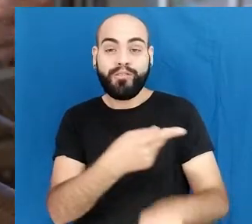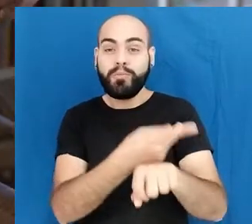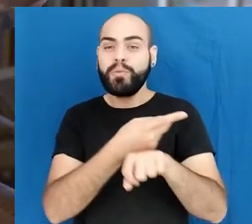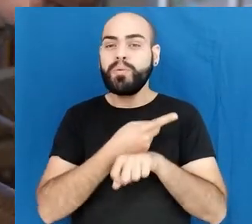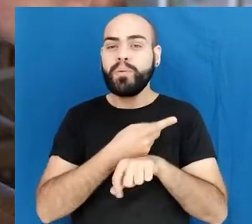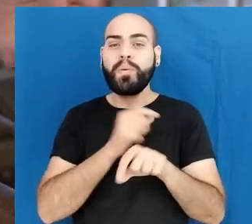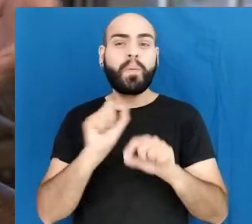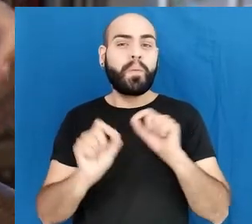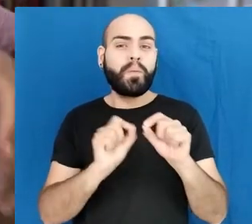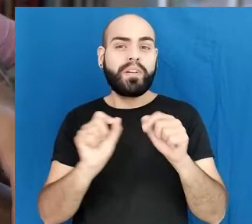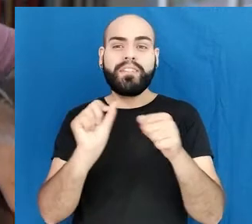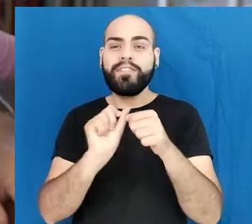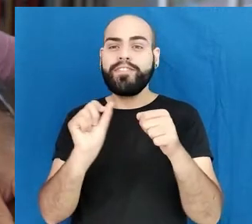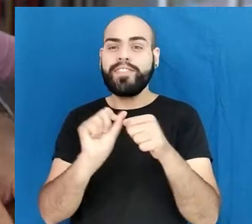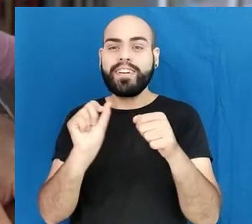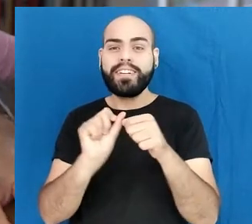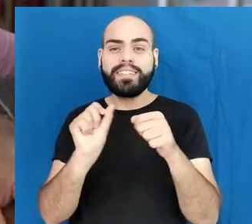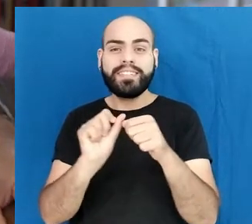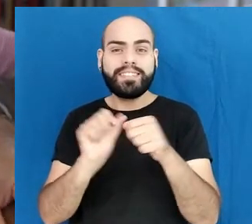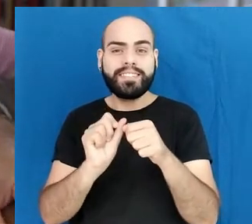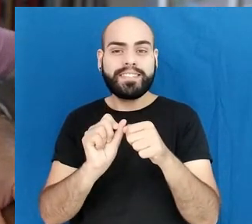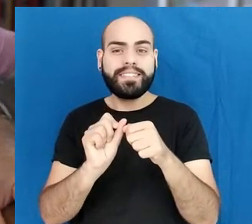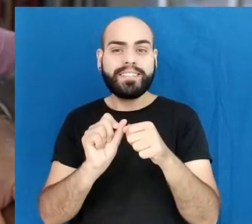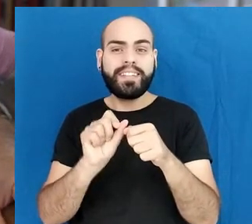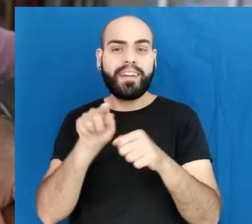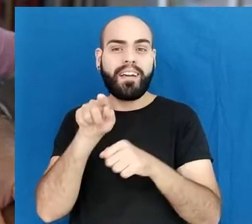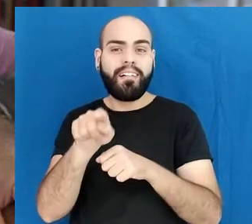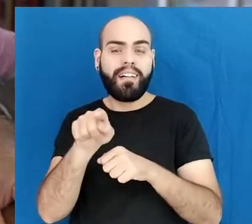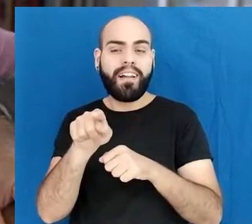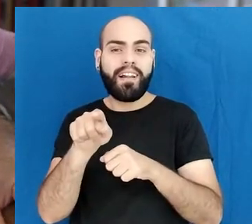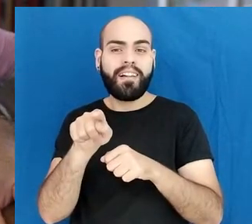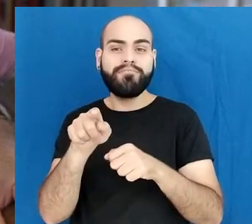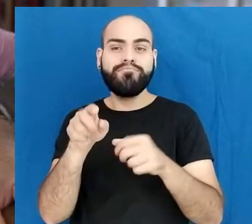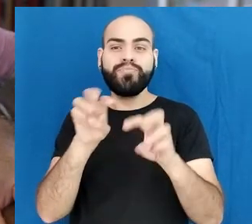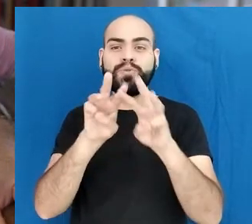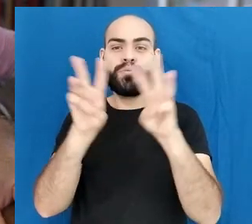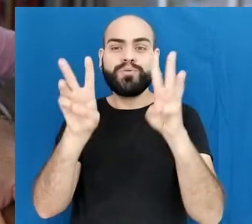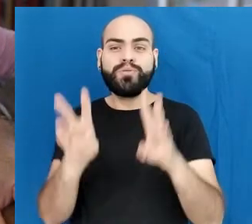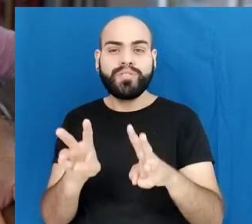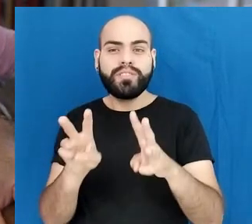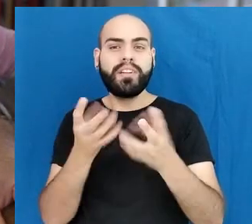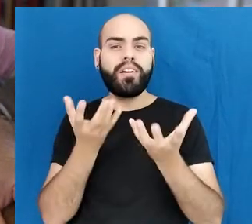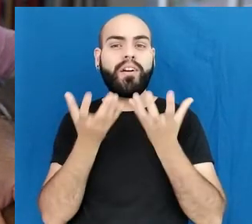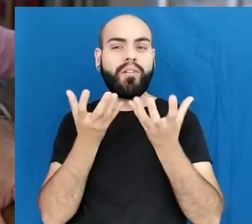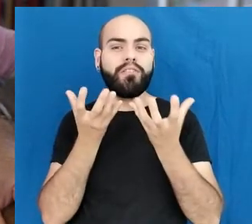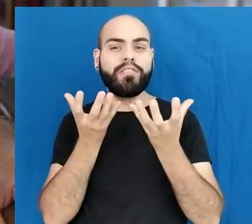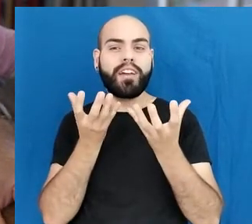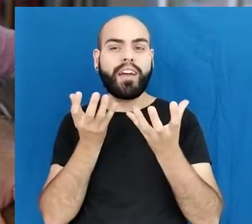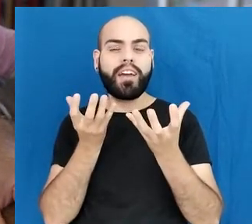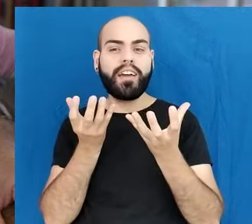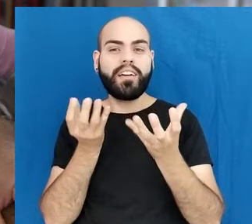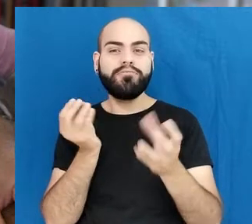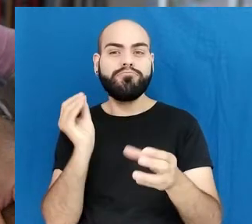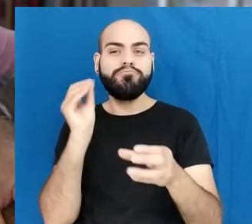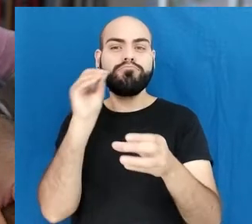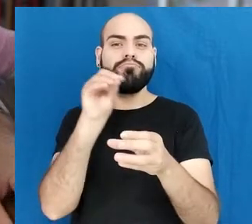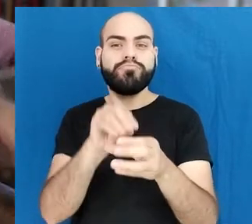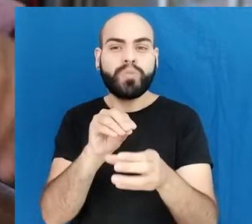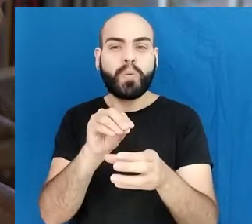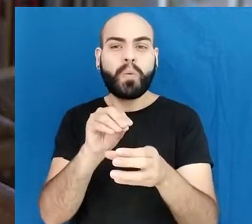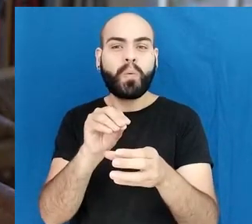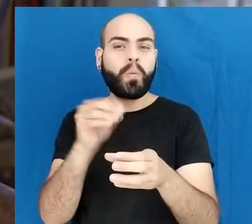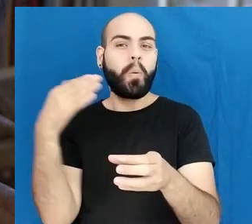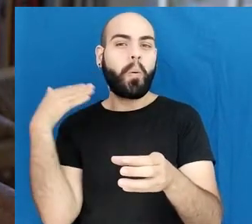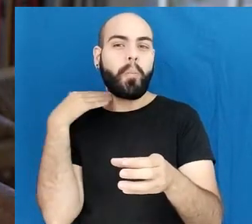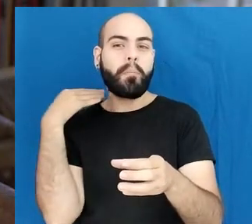Tem aquela vitrine e tal. Eu estou querendo instalar ali uma agência bancária. Eu falei, só se os gerentes ficarem na vitrine, porque a